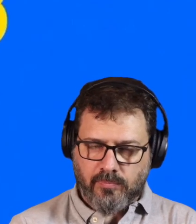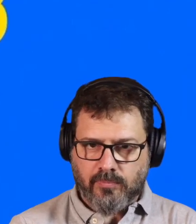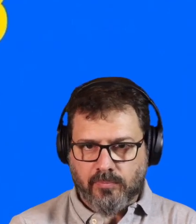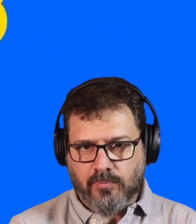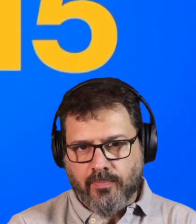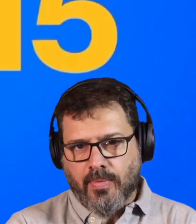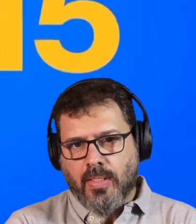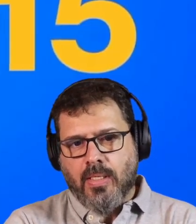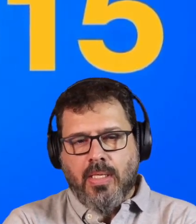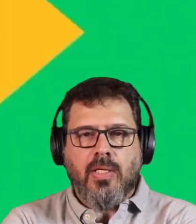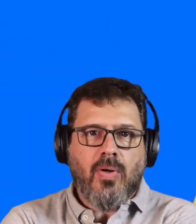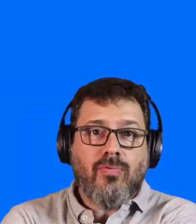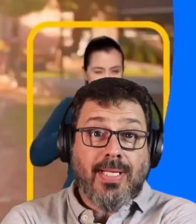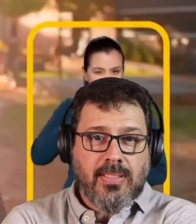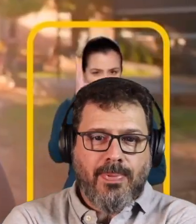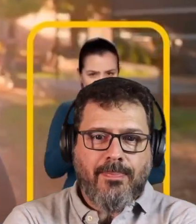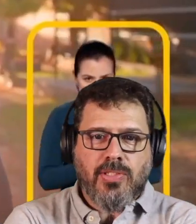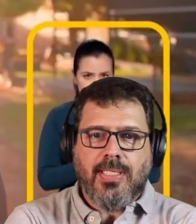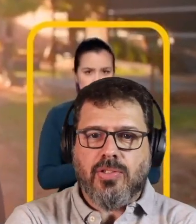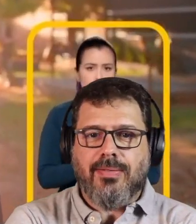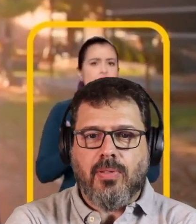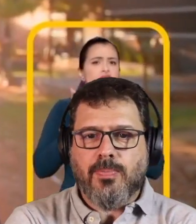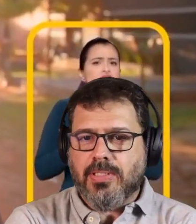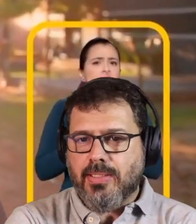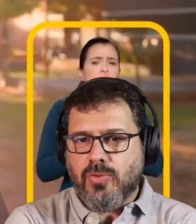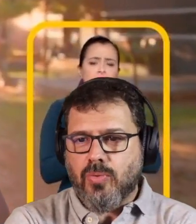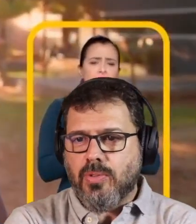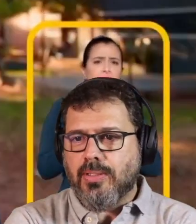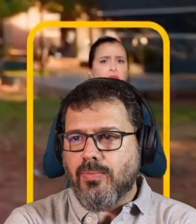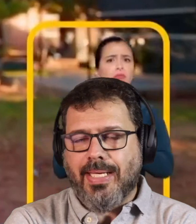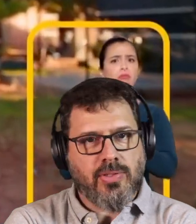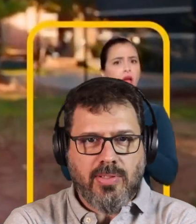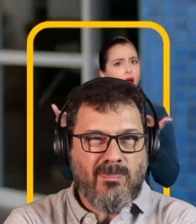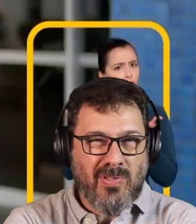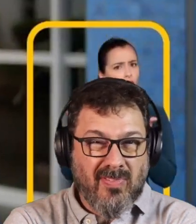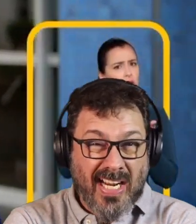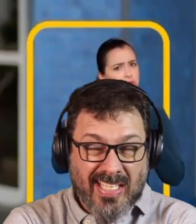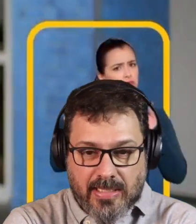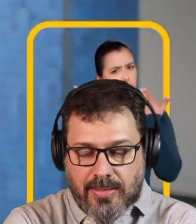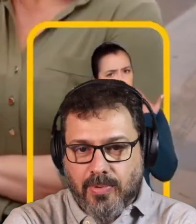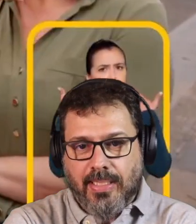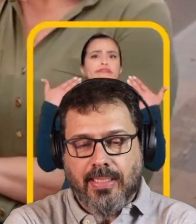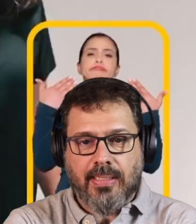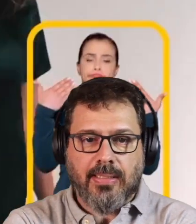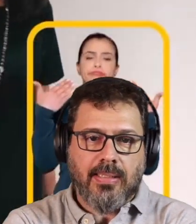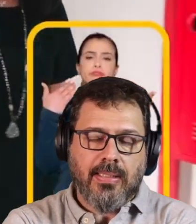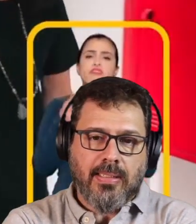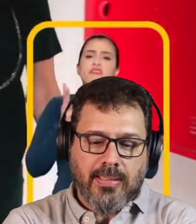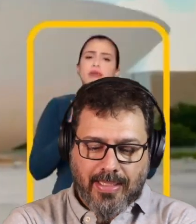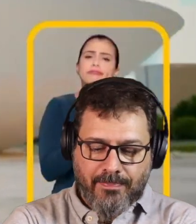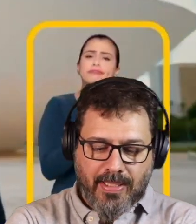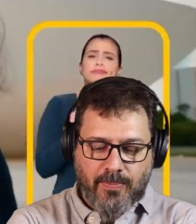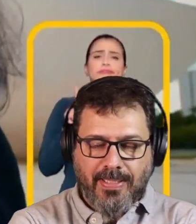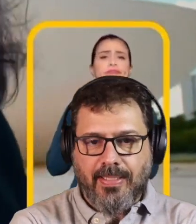Lula lá! As mulheres brasileiras, gente, né? Fomos sempre eco. Chegou a hora de sermos voz. Fomos